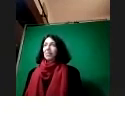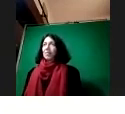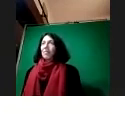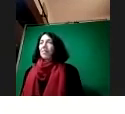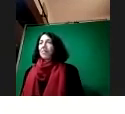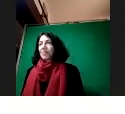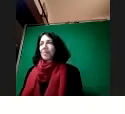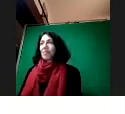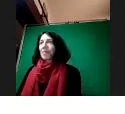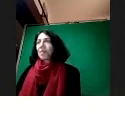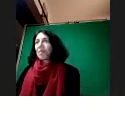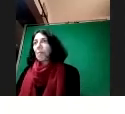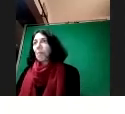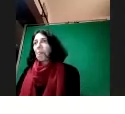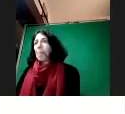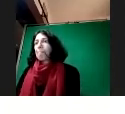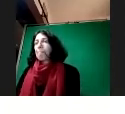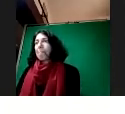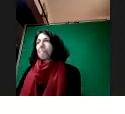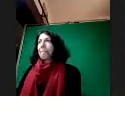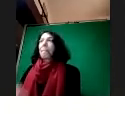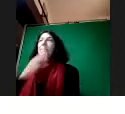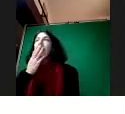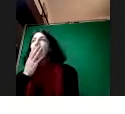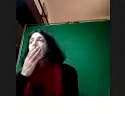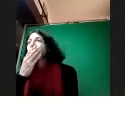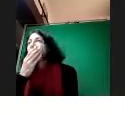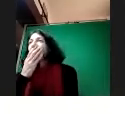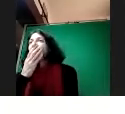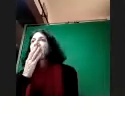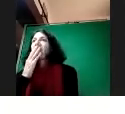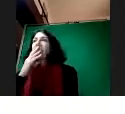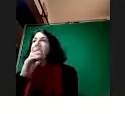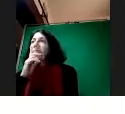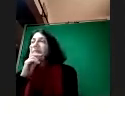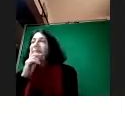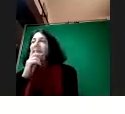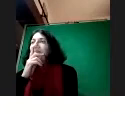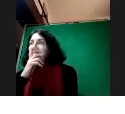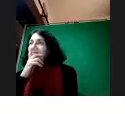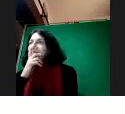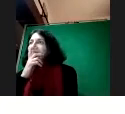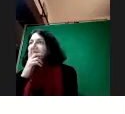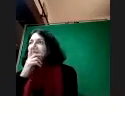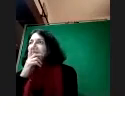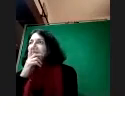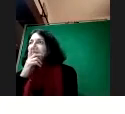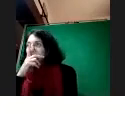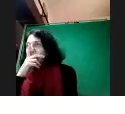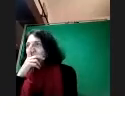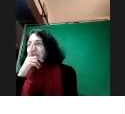dos próprios azulejos, que eu também vou mostrar aqui à frente. Aqui são alguns aspectos do modelo,